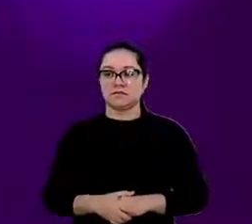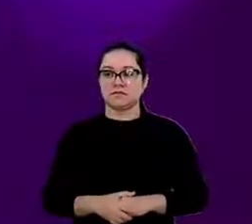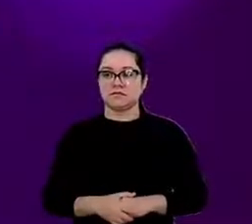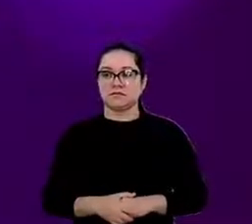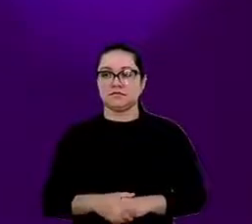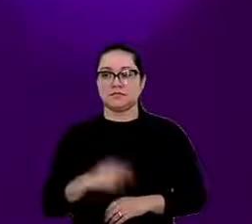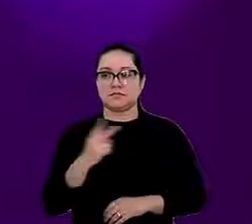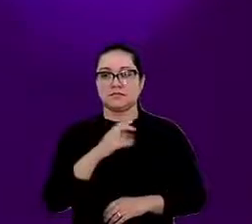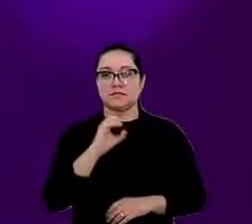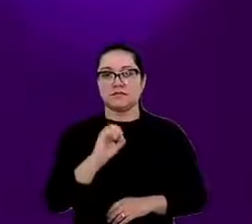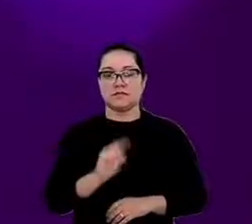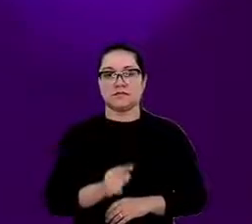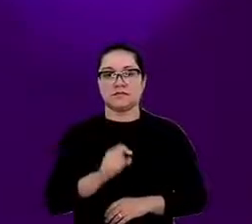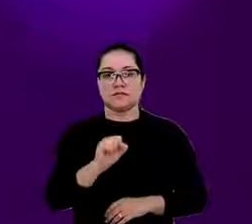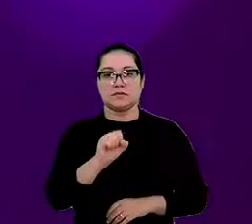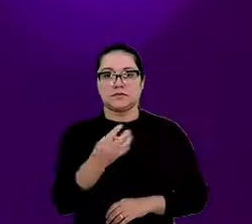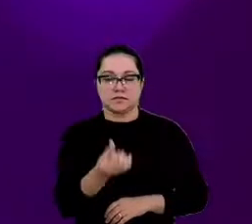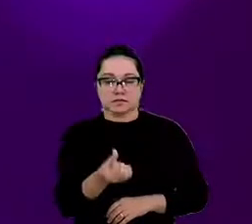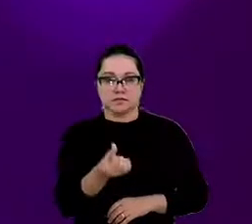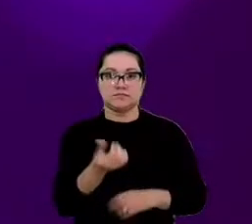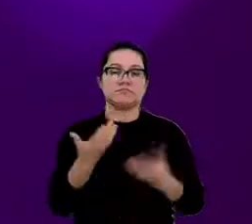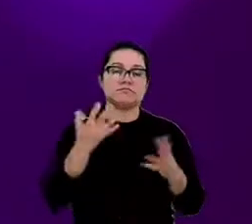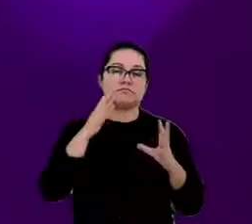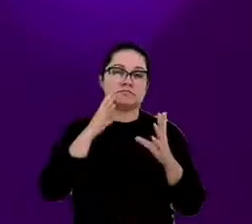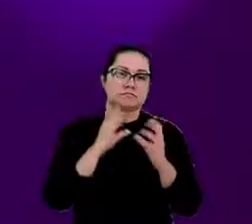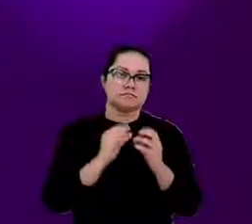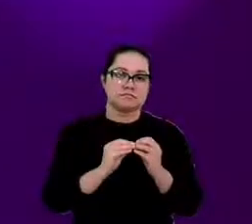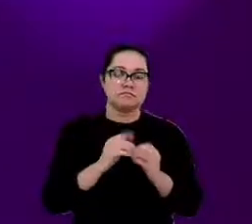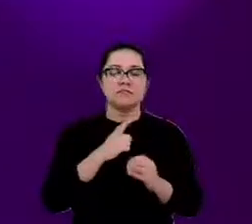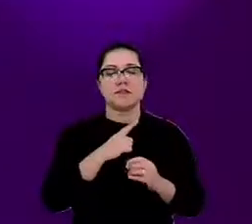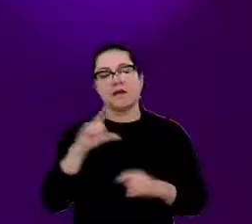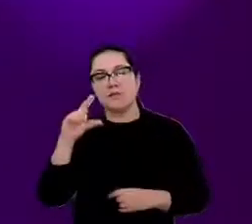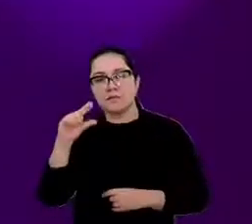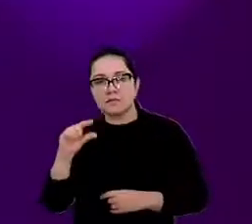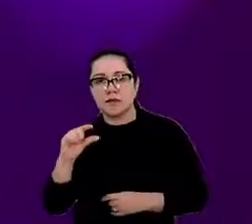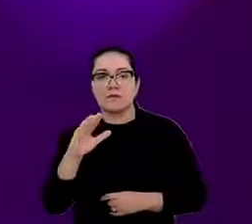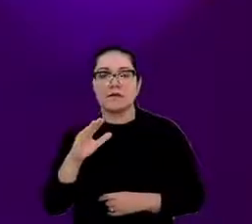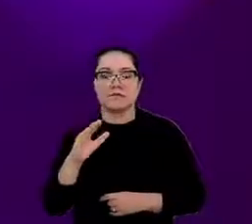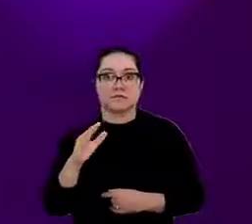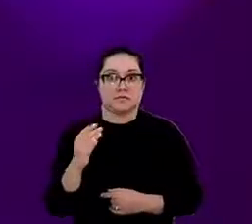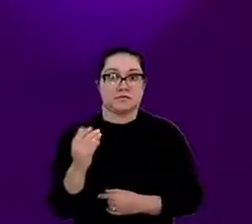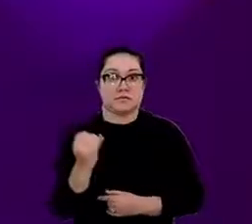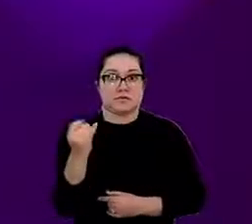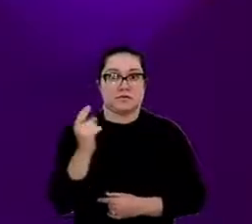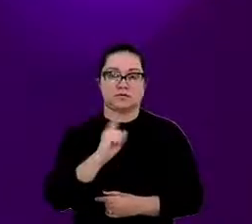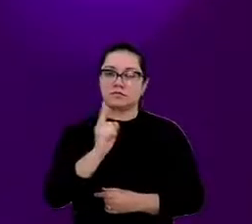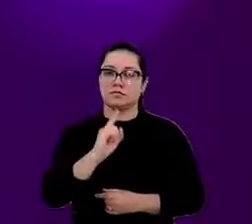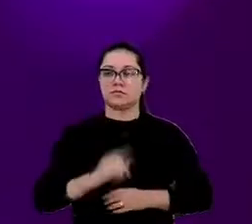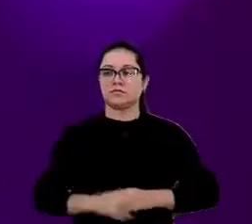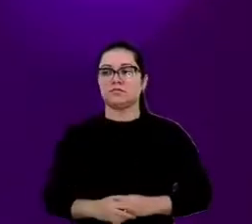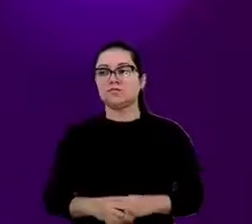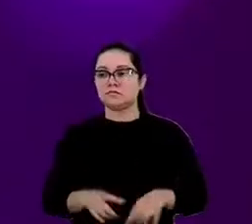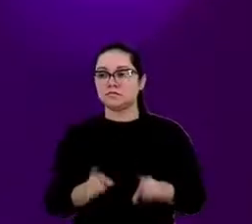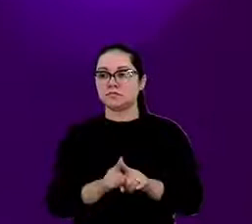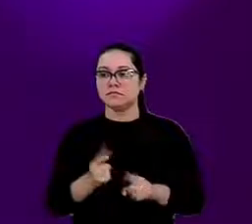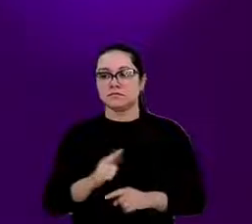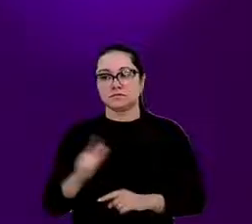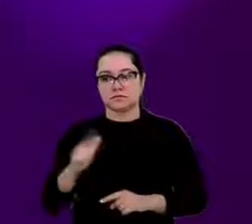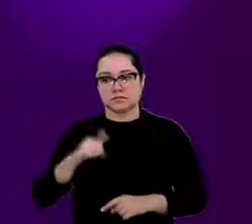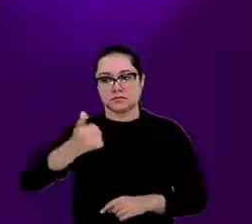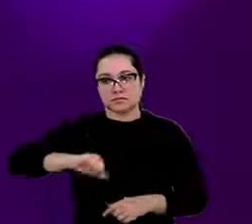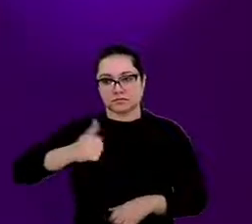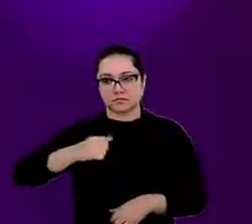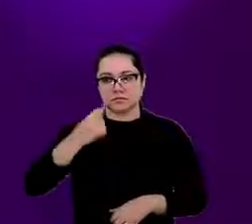de 0,86, ou seja, existe uma atenuação, mas não significativa. E também a avaliação da corda